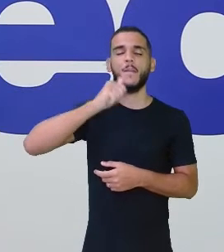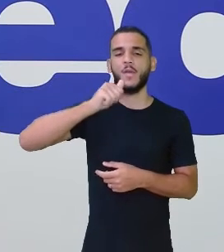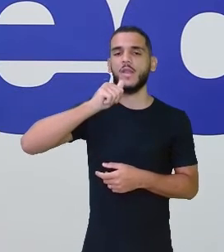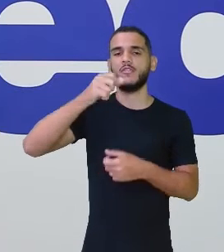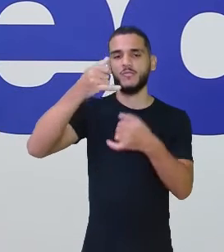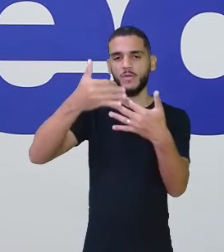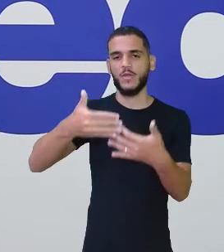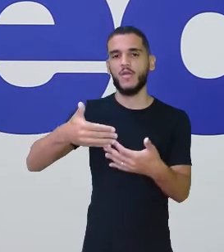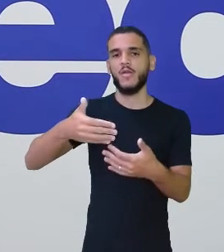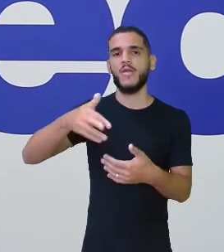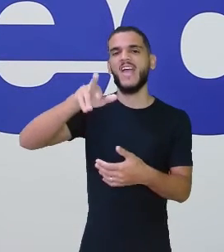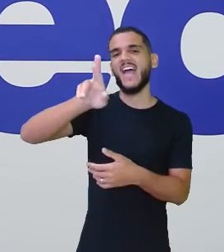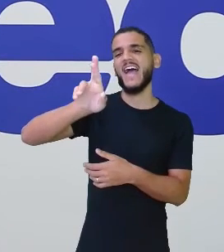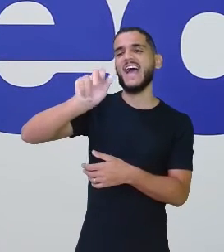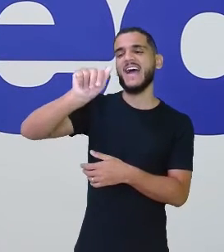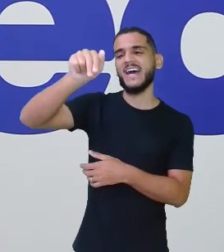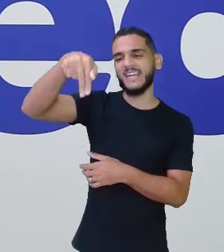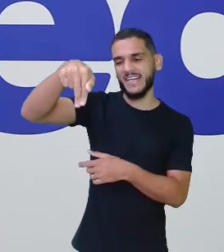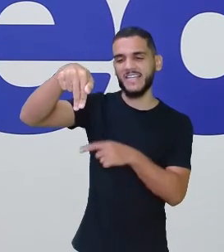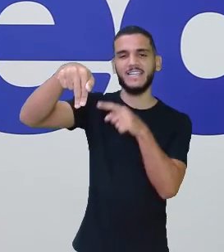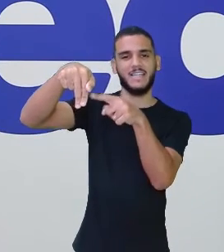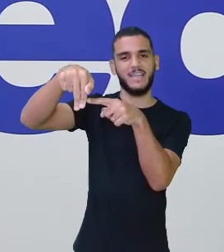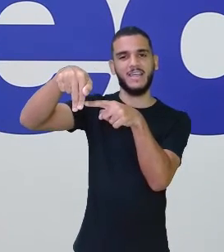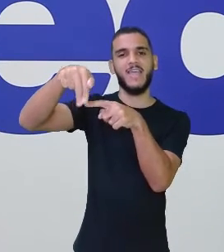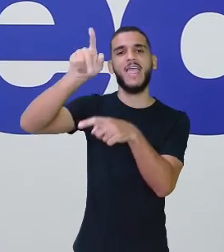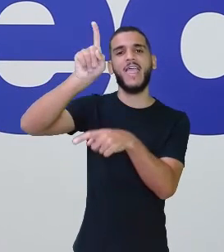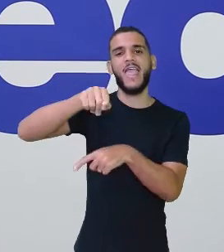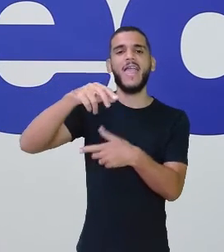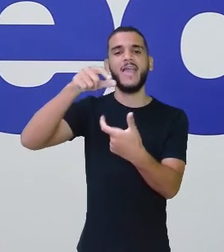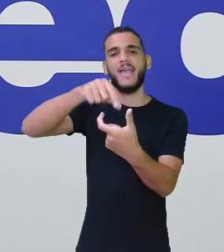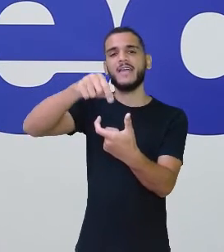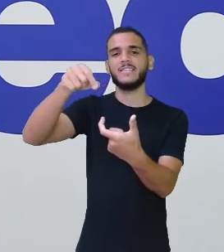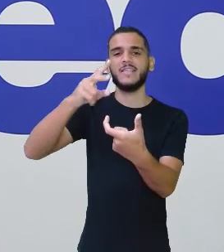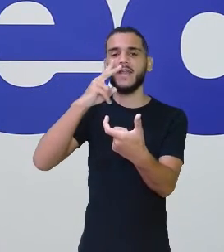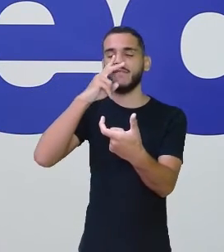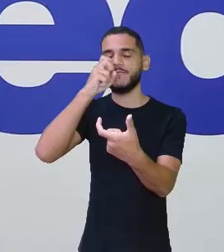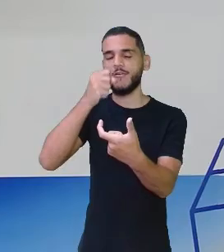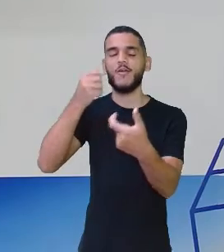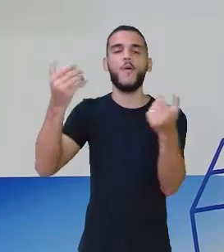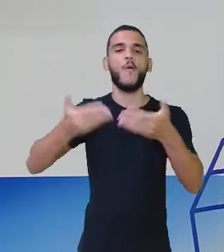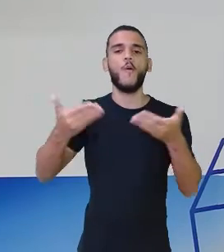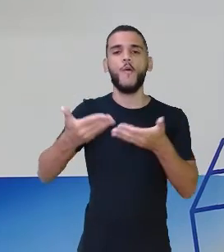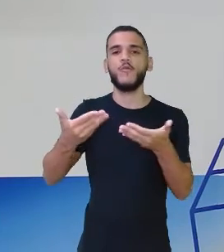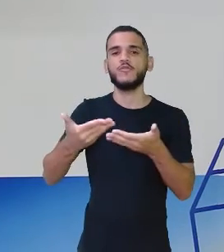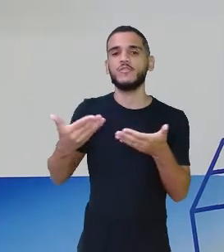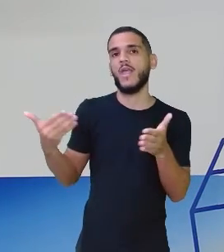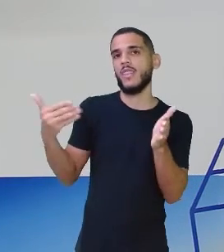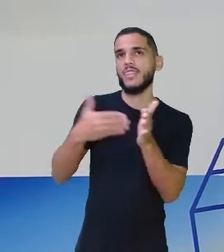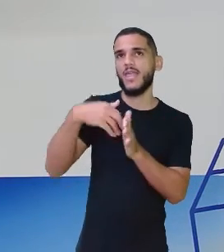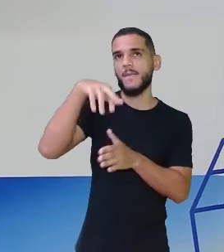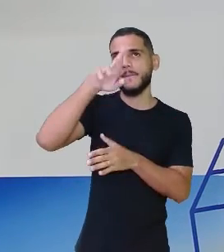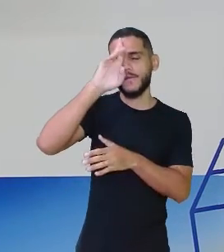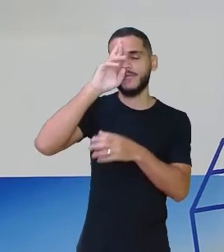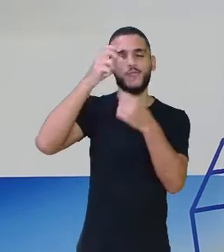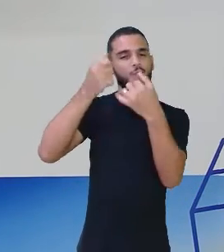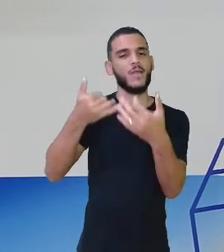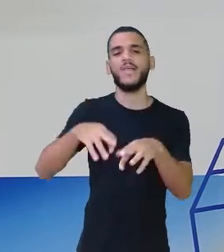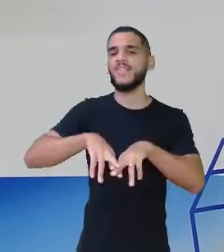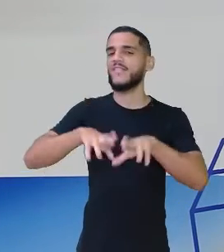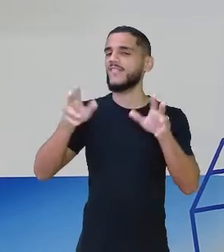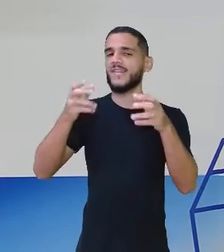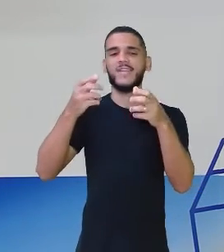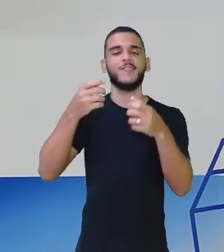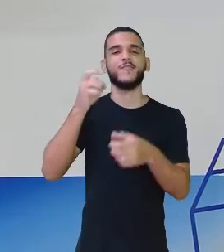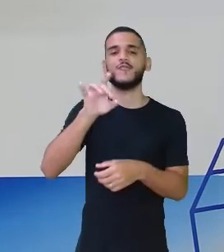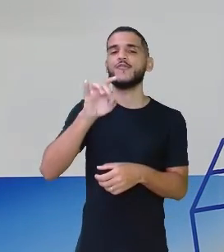rã. Aí vai Anne, Rita, Luan, Que Giovana, maravilhoso. Diego, Pablo, Maria. Hoje eu vou ficar até meio-dia fazendo diferente, dando